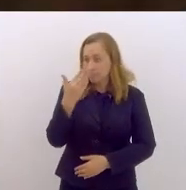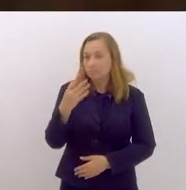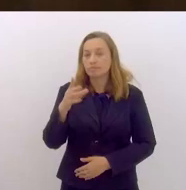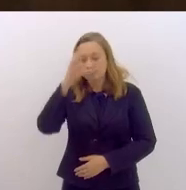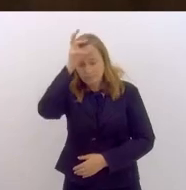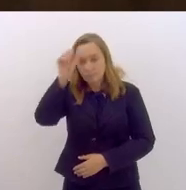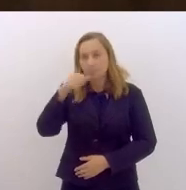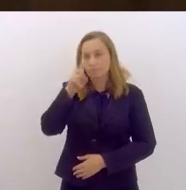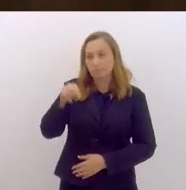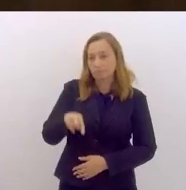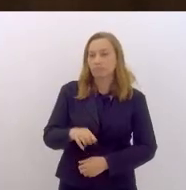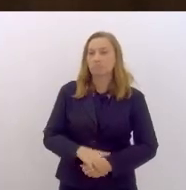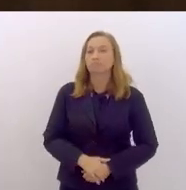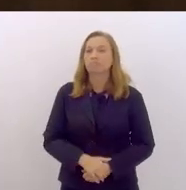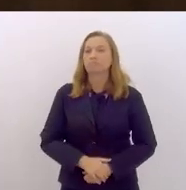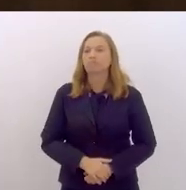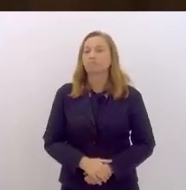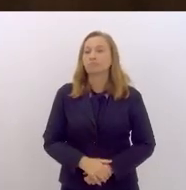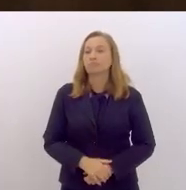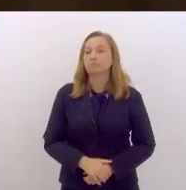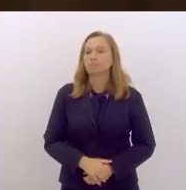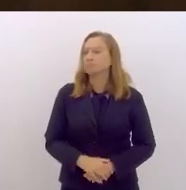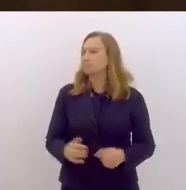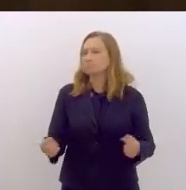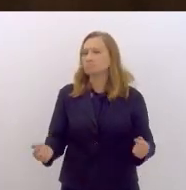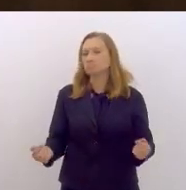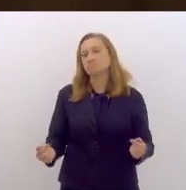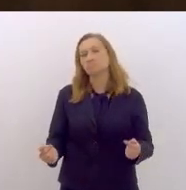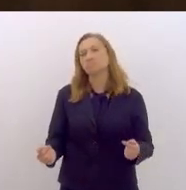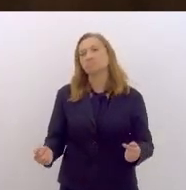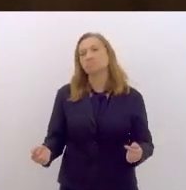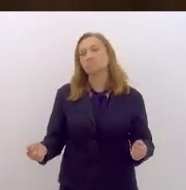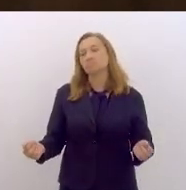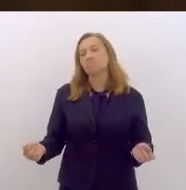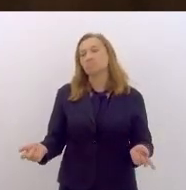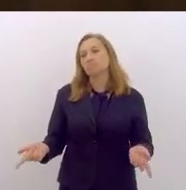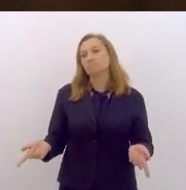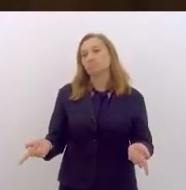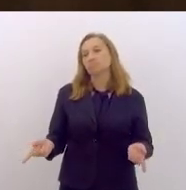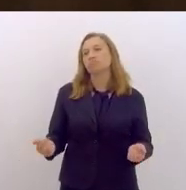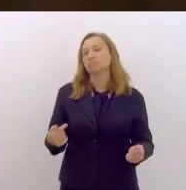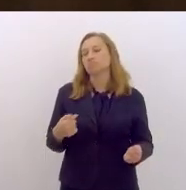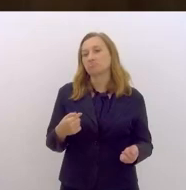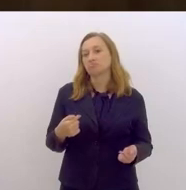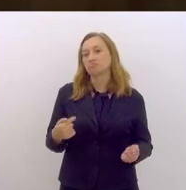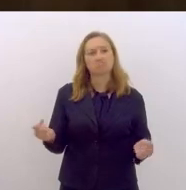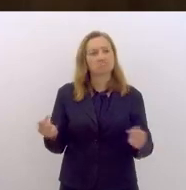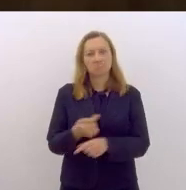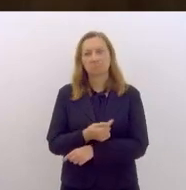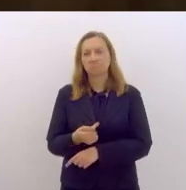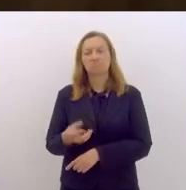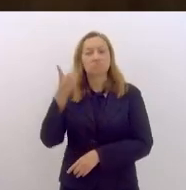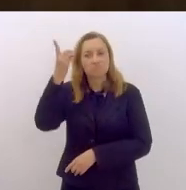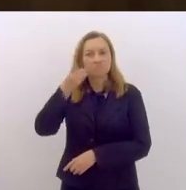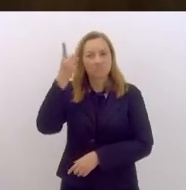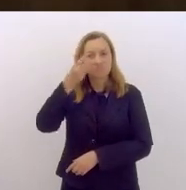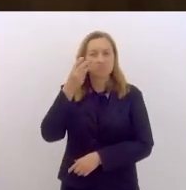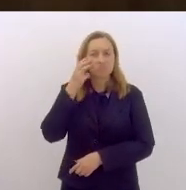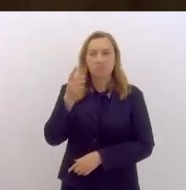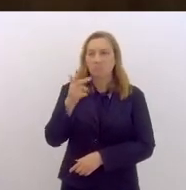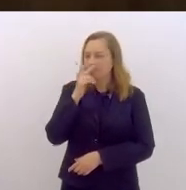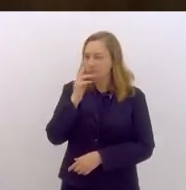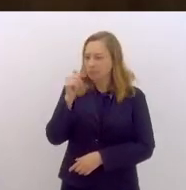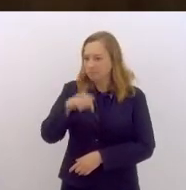Tiaju. Eu não combinei com o deputado Valdec, mas parece que aqui no estado do